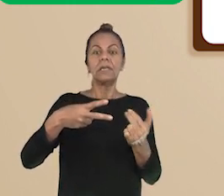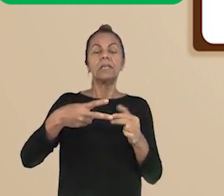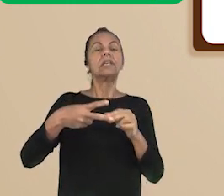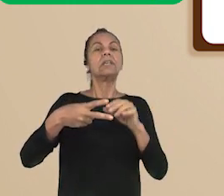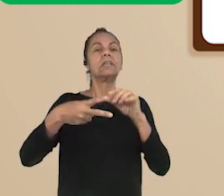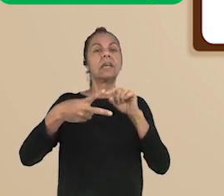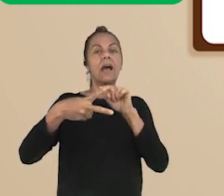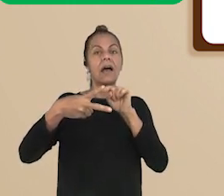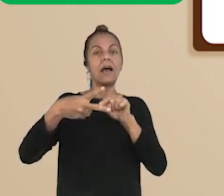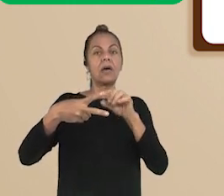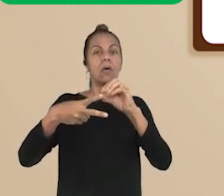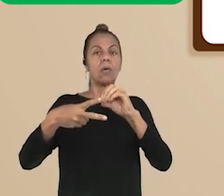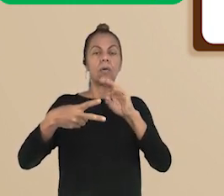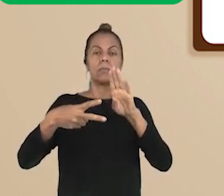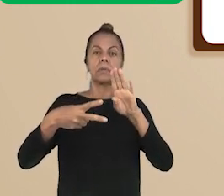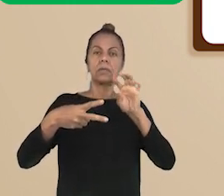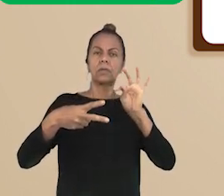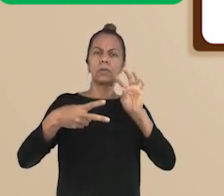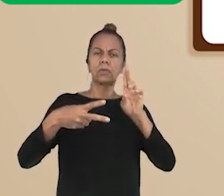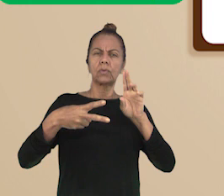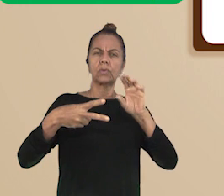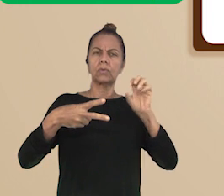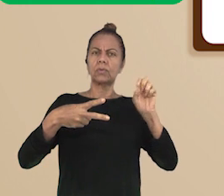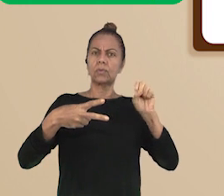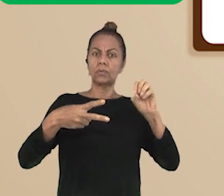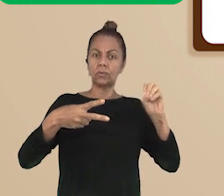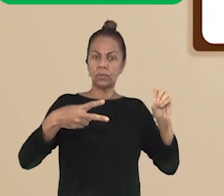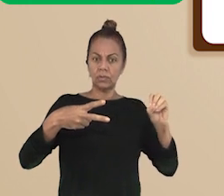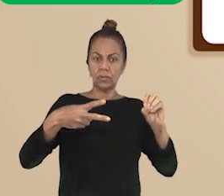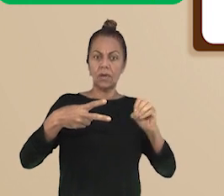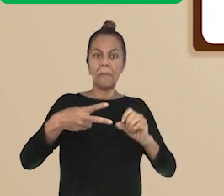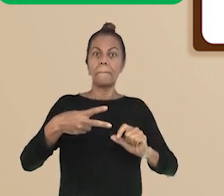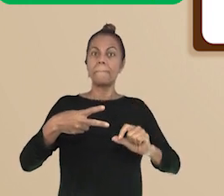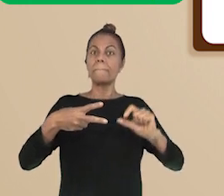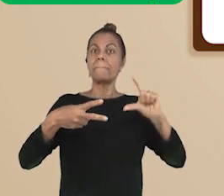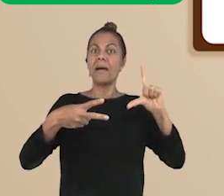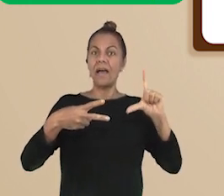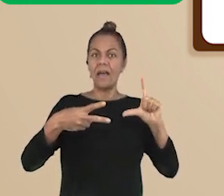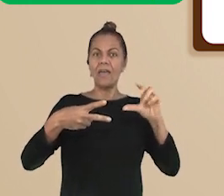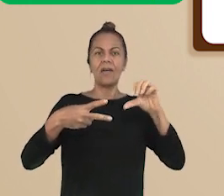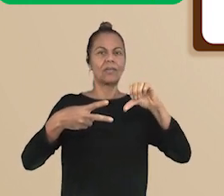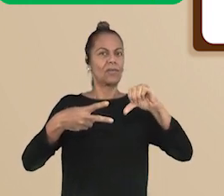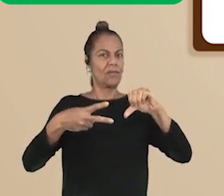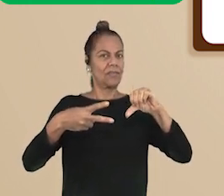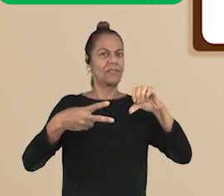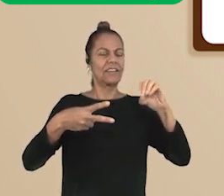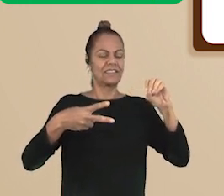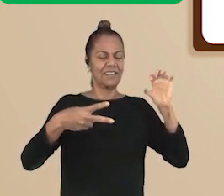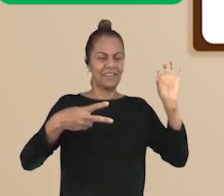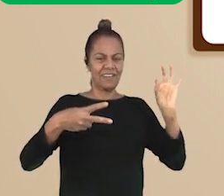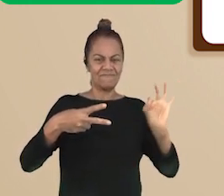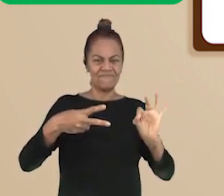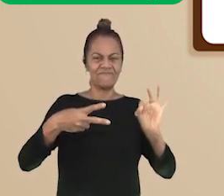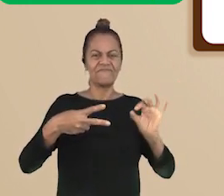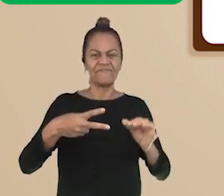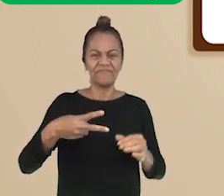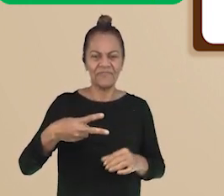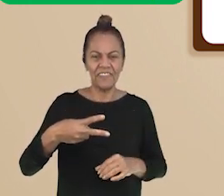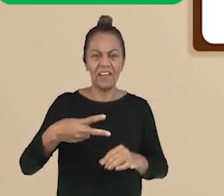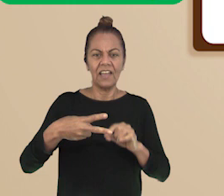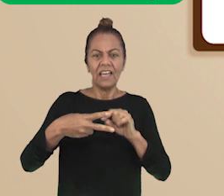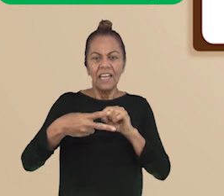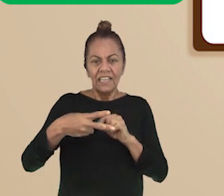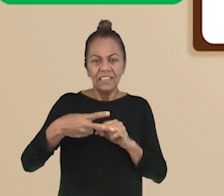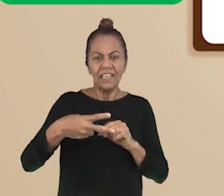ângulo reto, que a medida é igual a 90 graus. O ângulo obtuso, que a medida